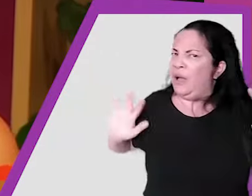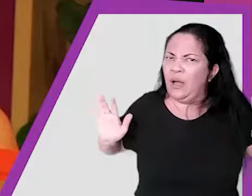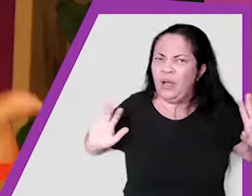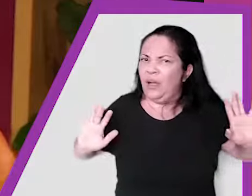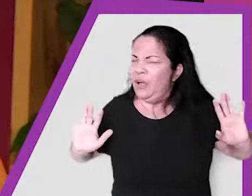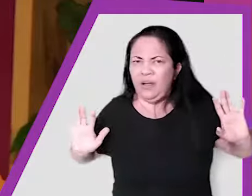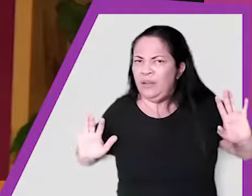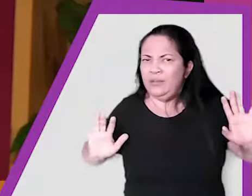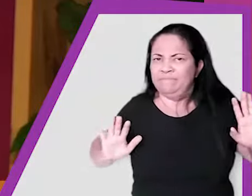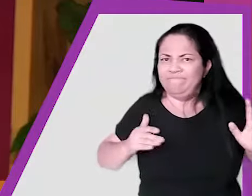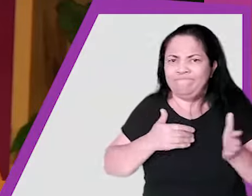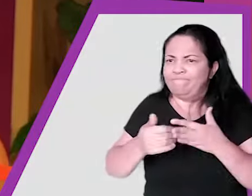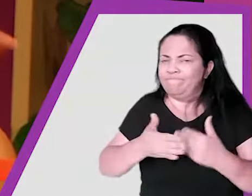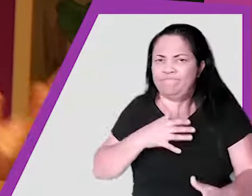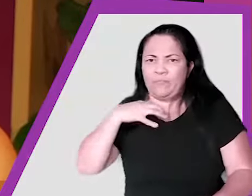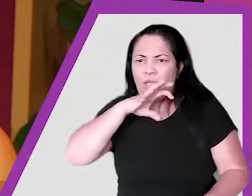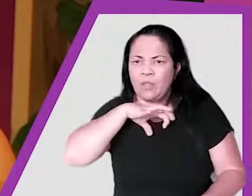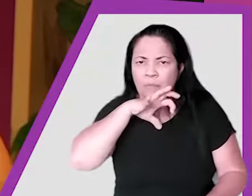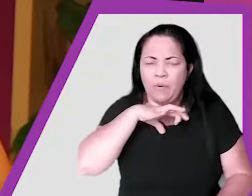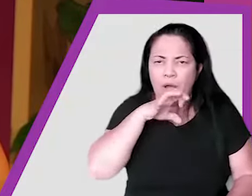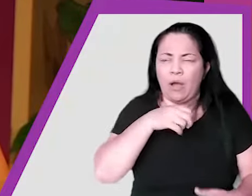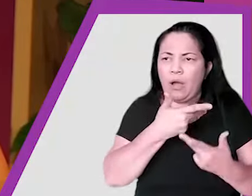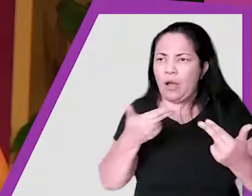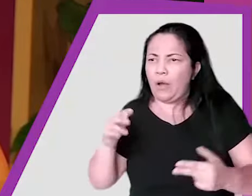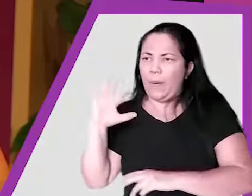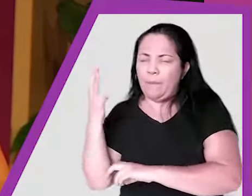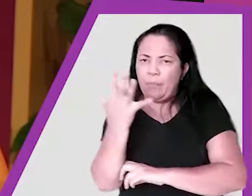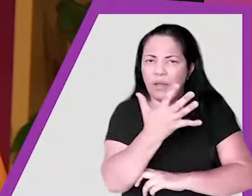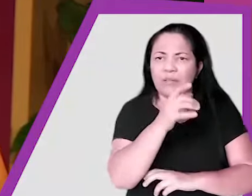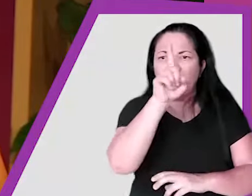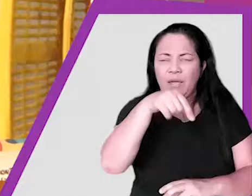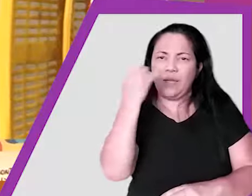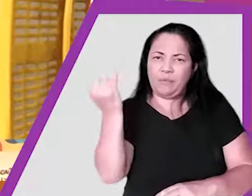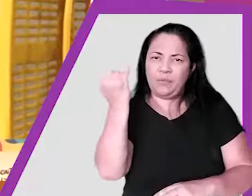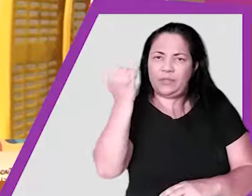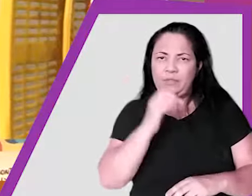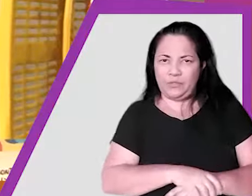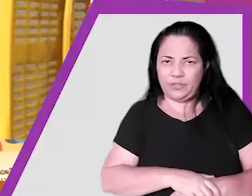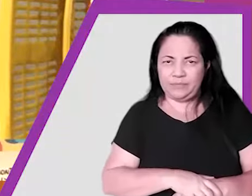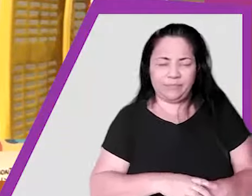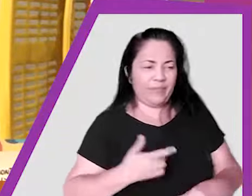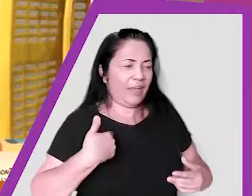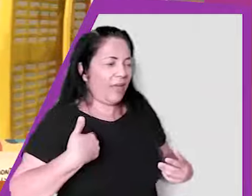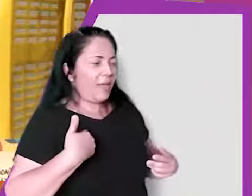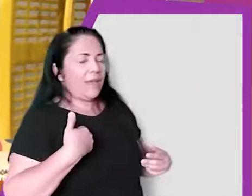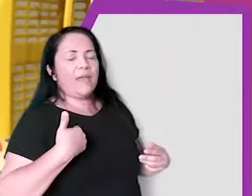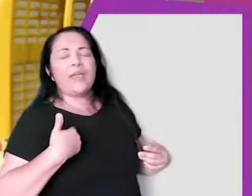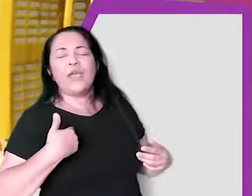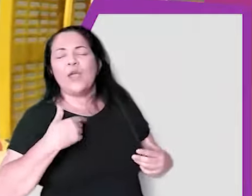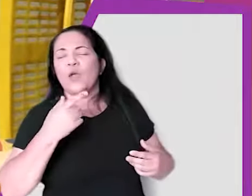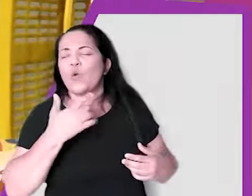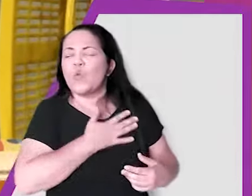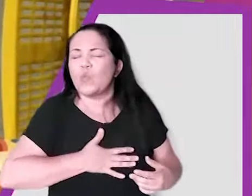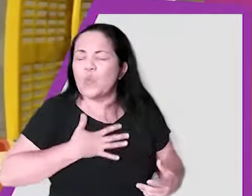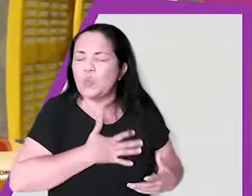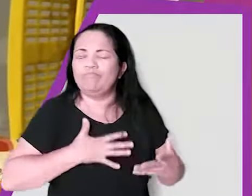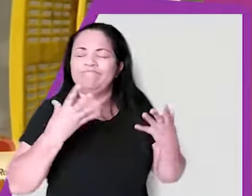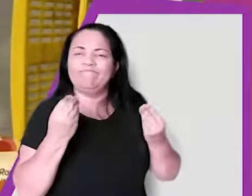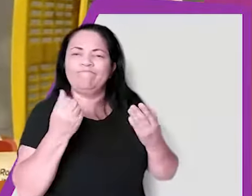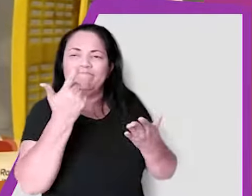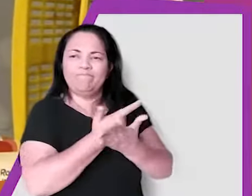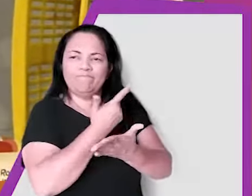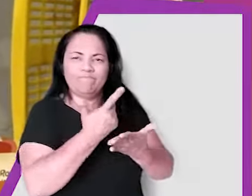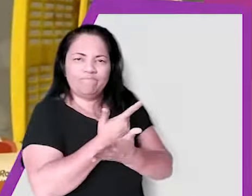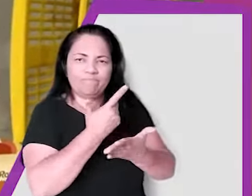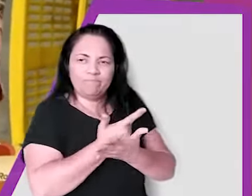humanos, no centro do universo, achar que nós valemos mais que os outros. E não valemos, hein? E não valemos. Eu adoraria poder